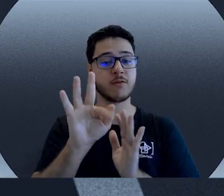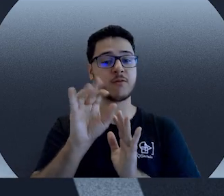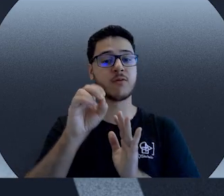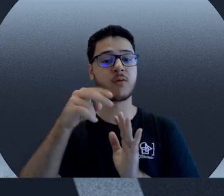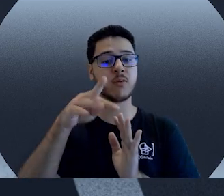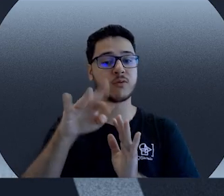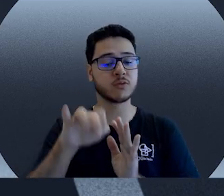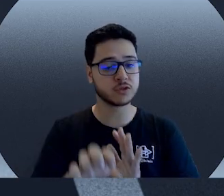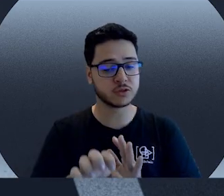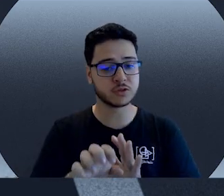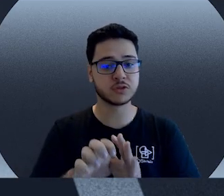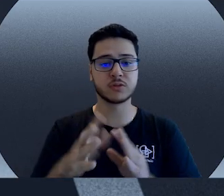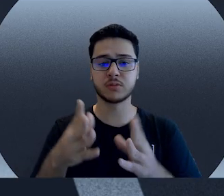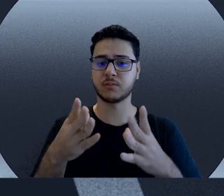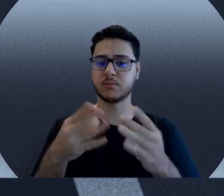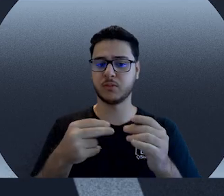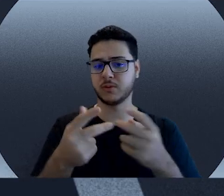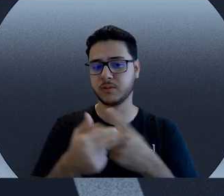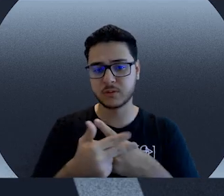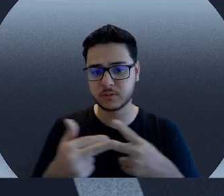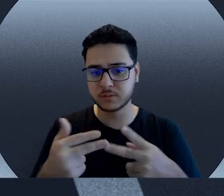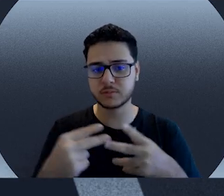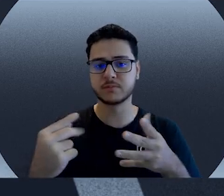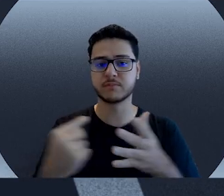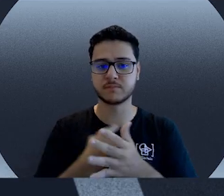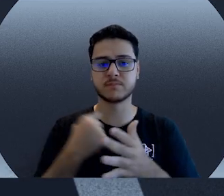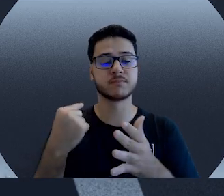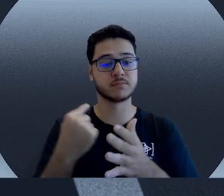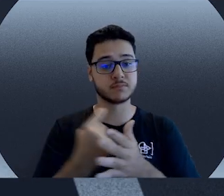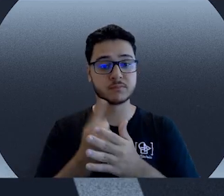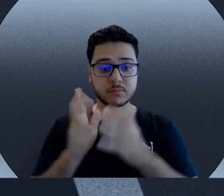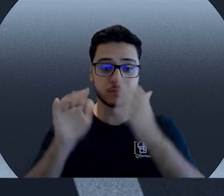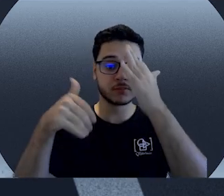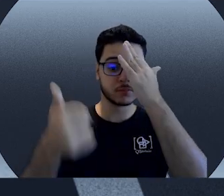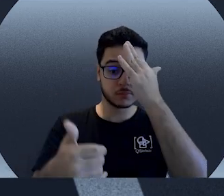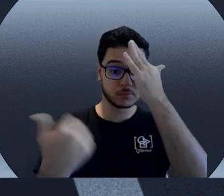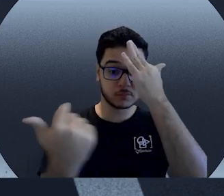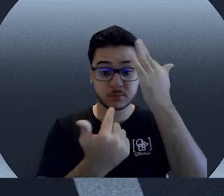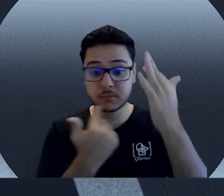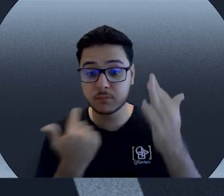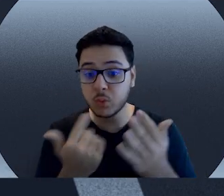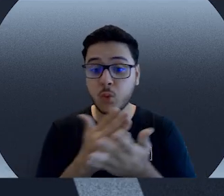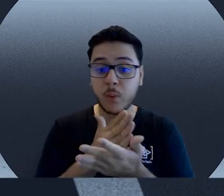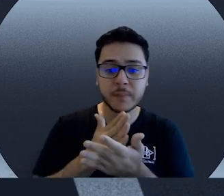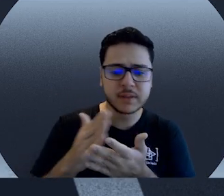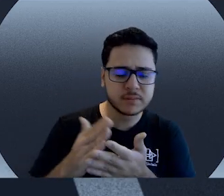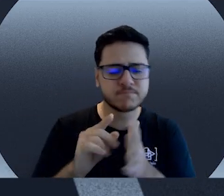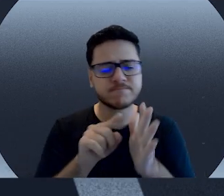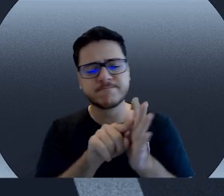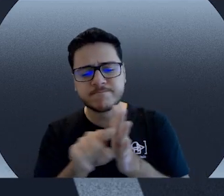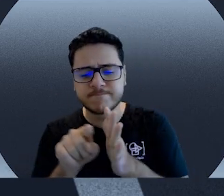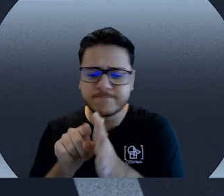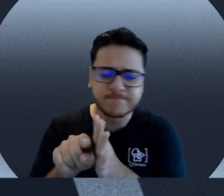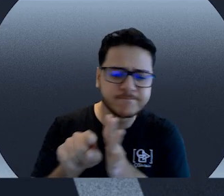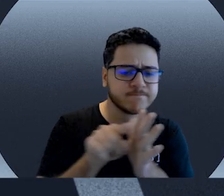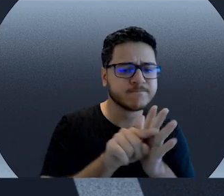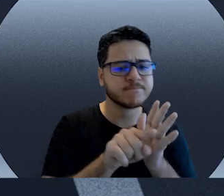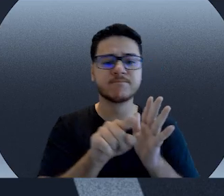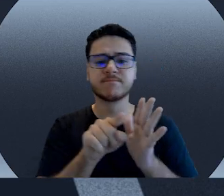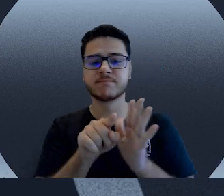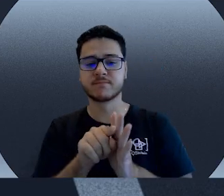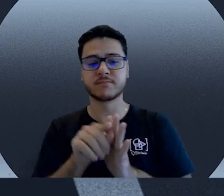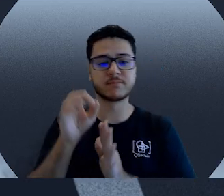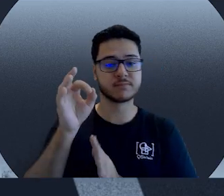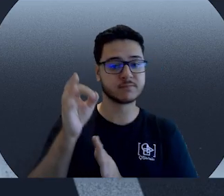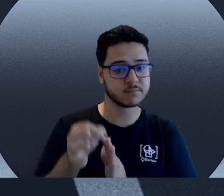fonte, e levanta muitas questões, né? Então, o momento que a gente começa a questionar, indagar, e